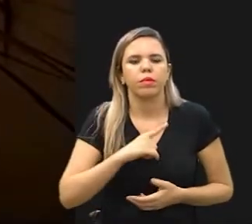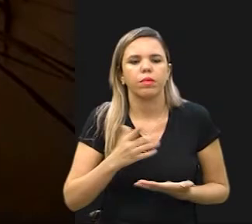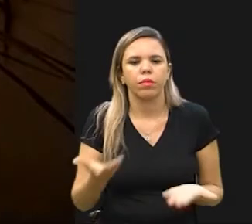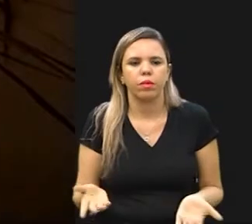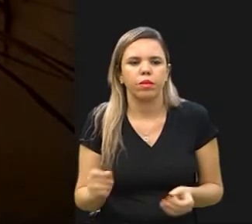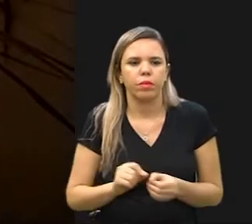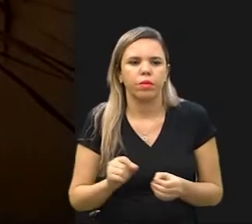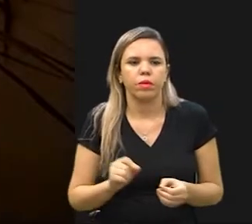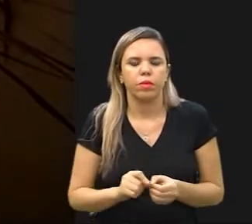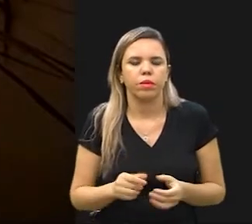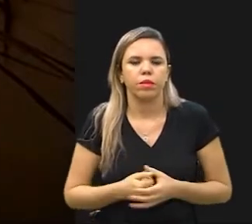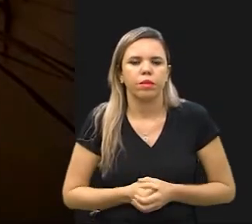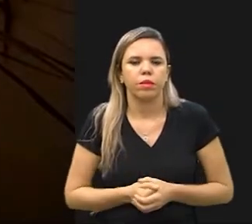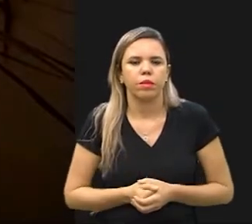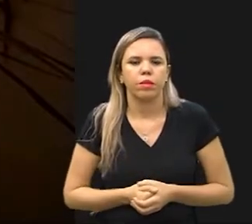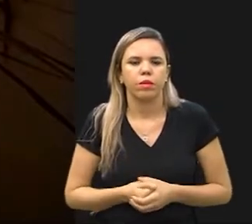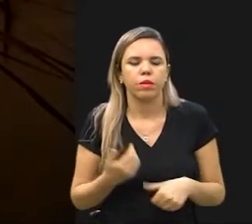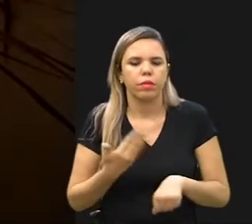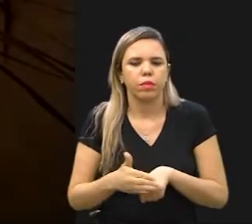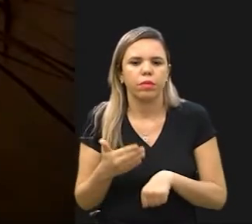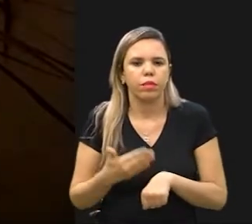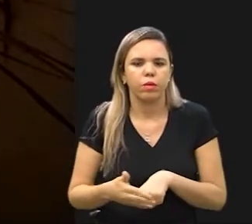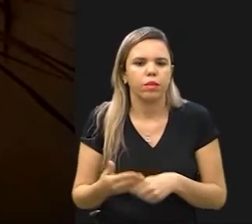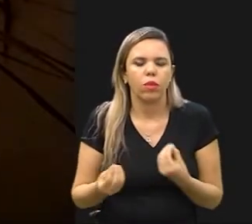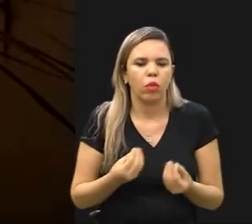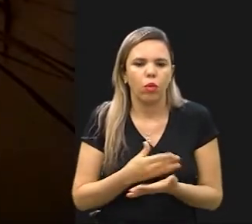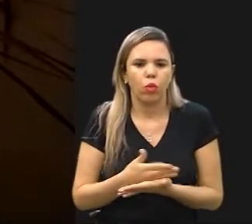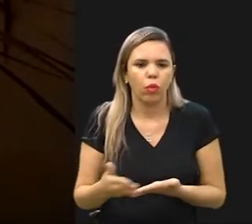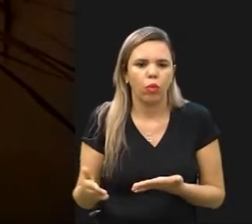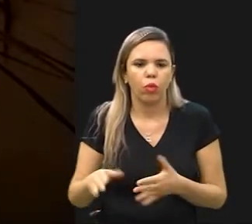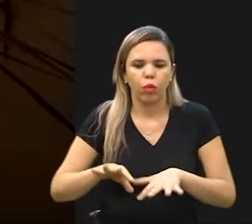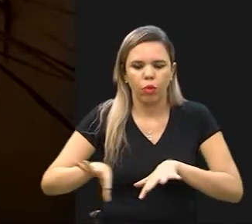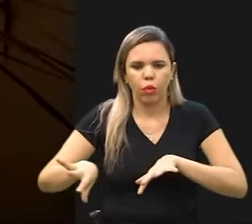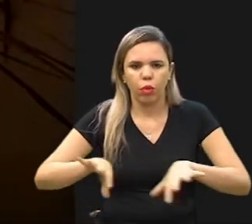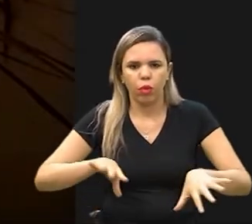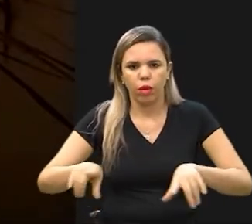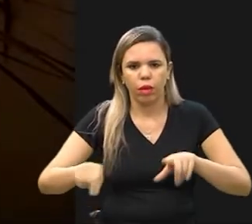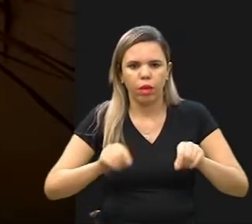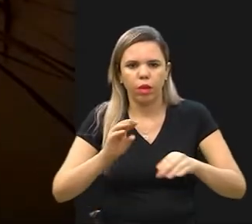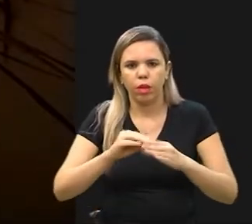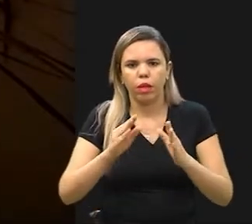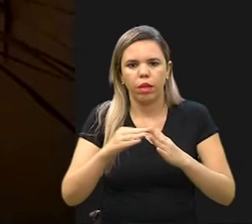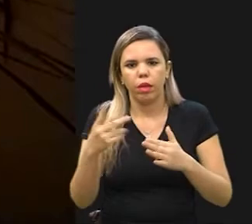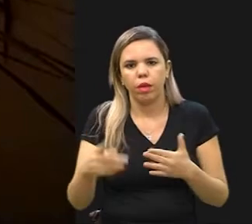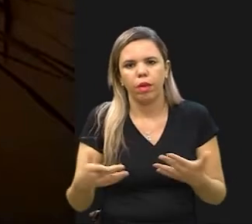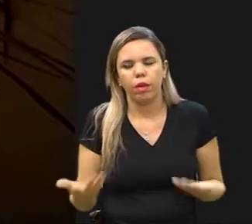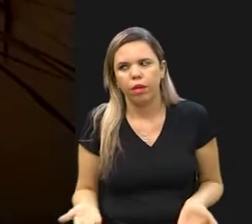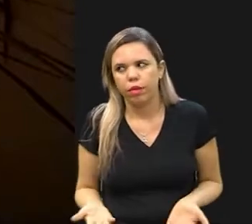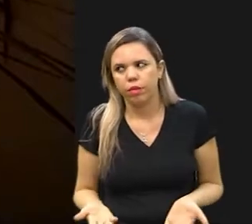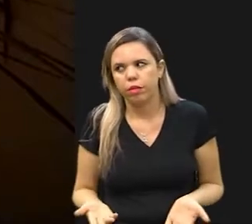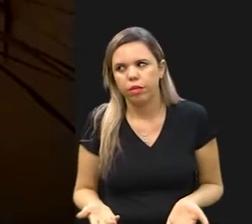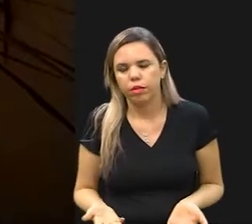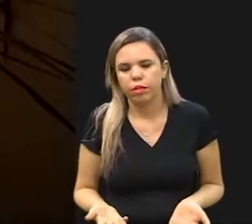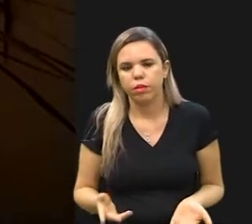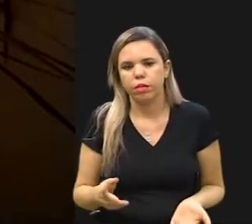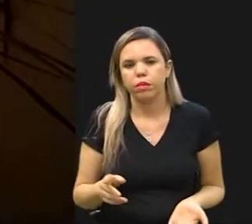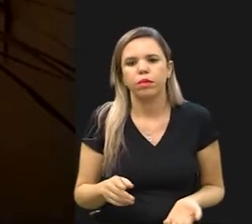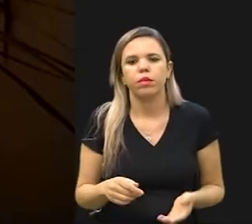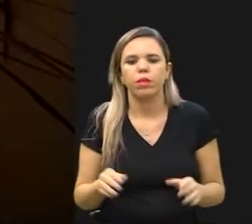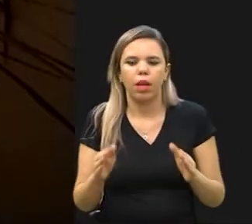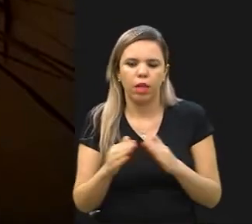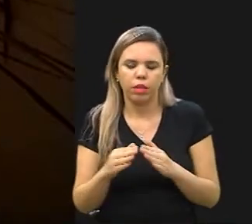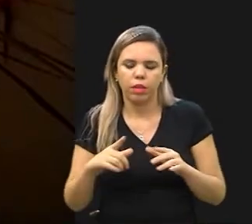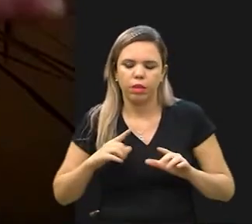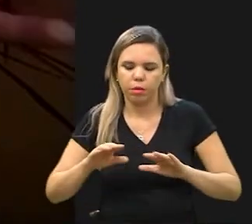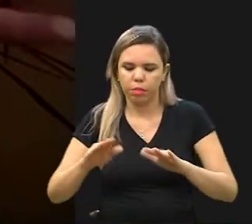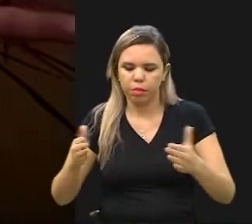importante que a gente deve fazer, uma prática, é começar a separar os resíduos dentro de casa. Ali na nossa pia, é